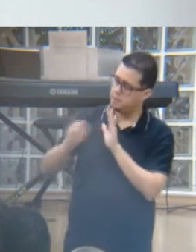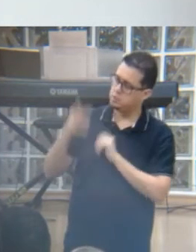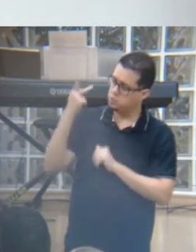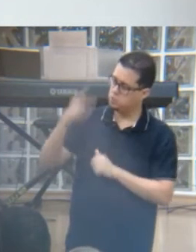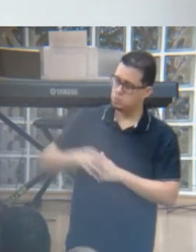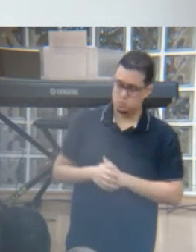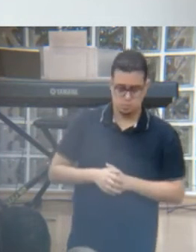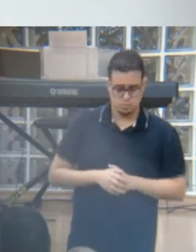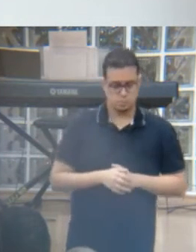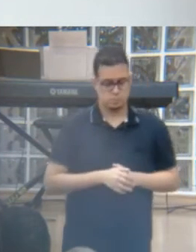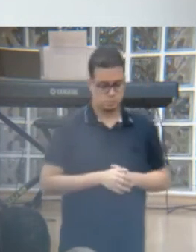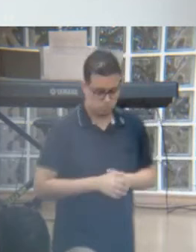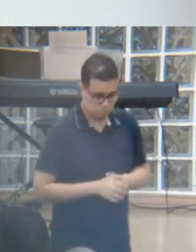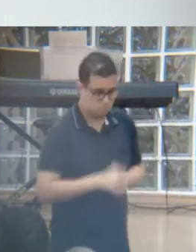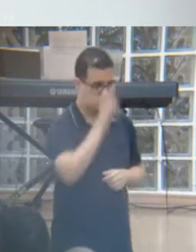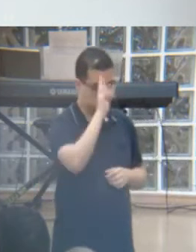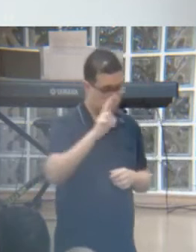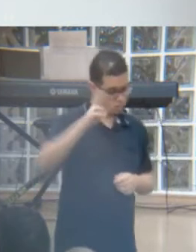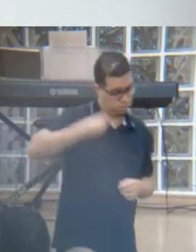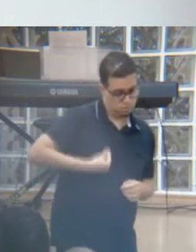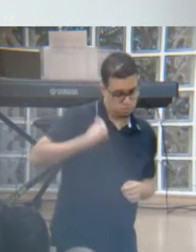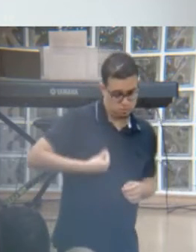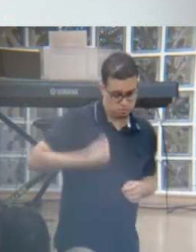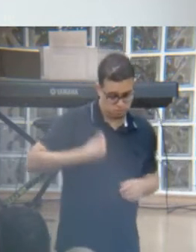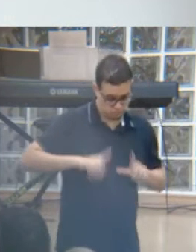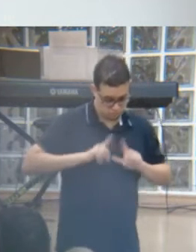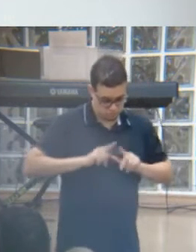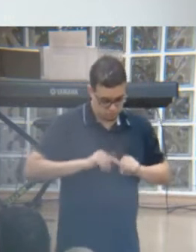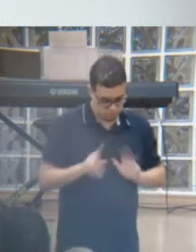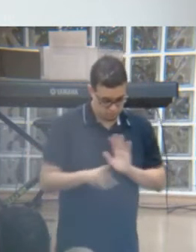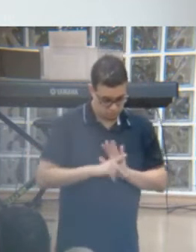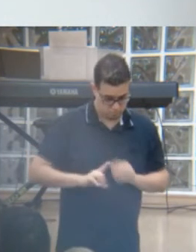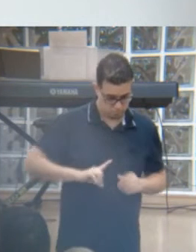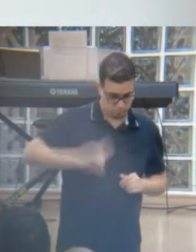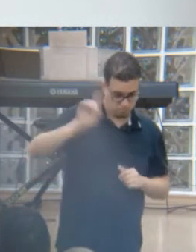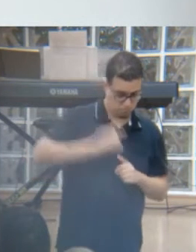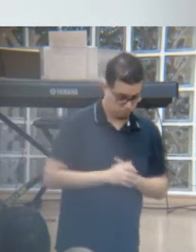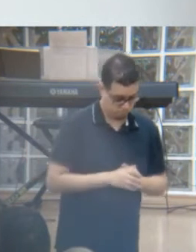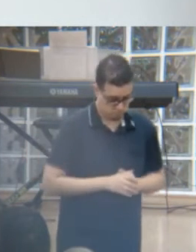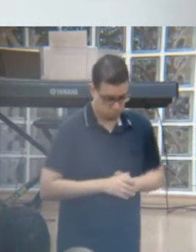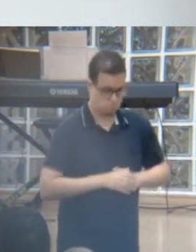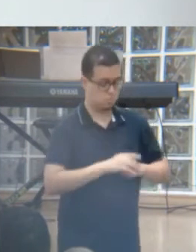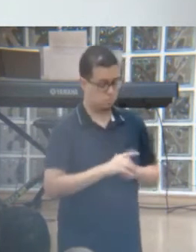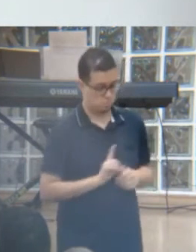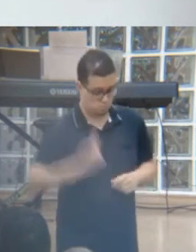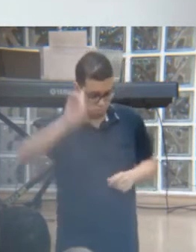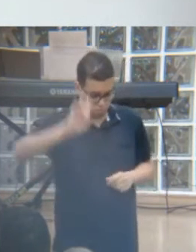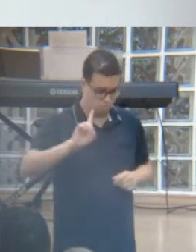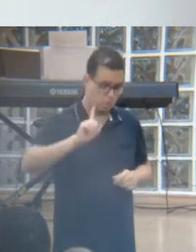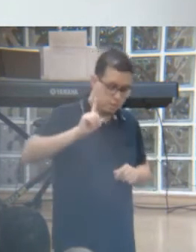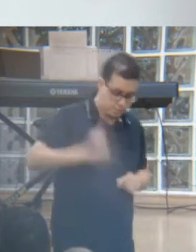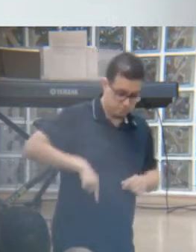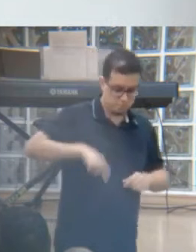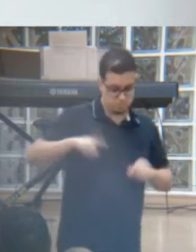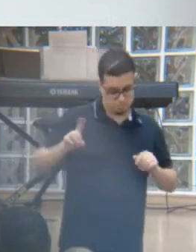certo como vive o Senhor Deus de Israel, Ele é verdadeiramente o Deus da chuva. Ele